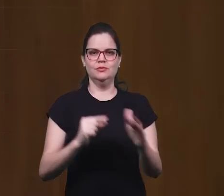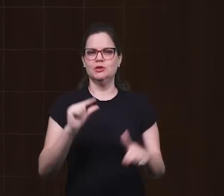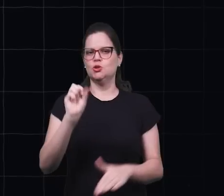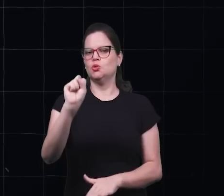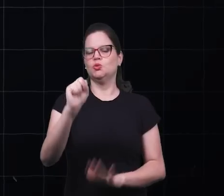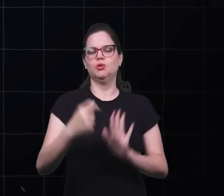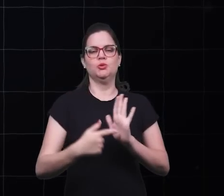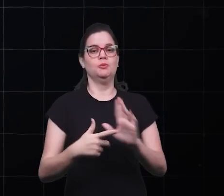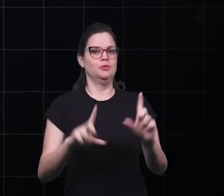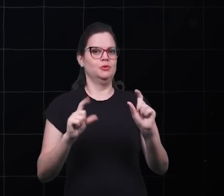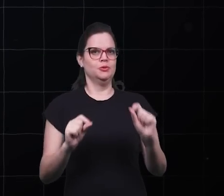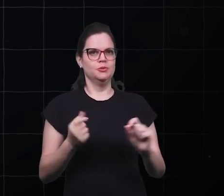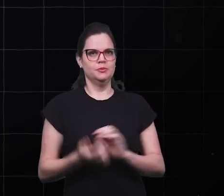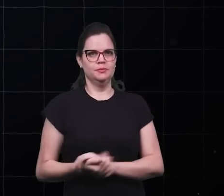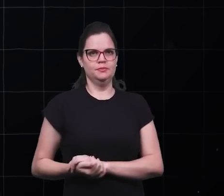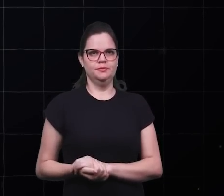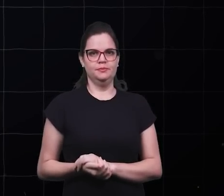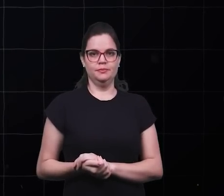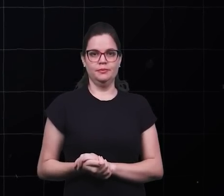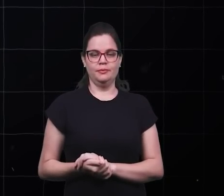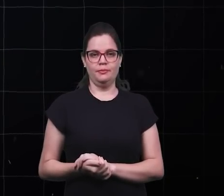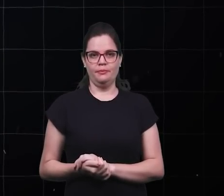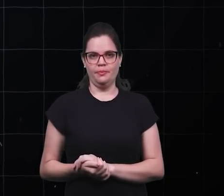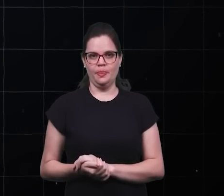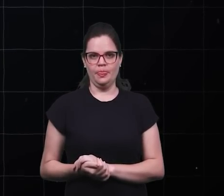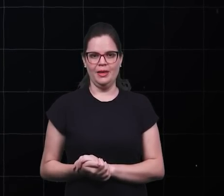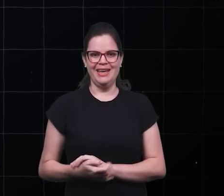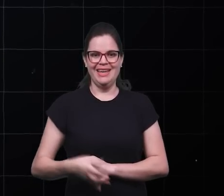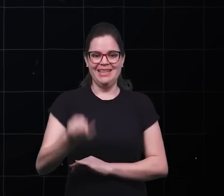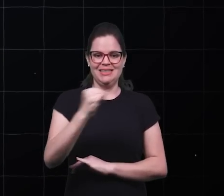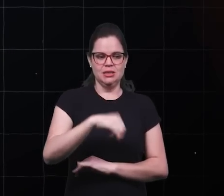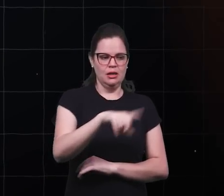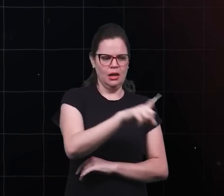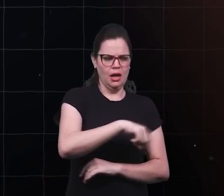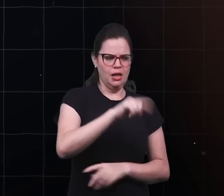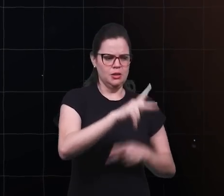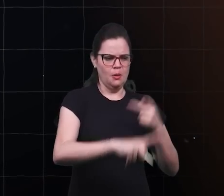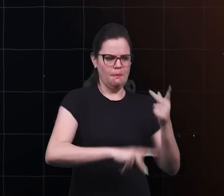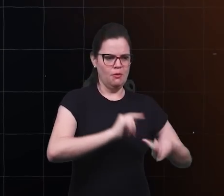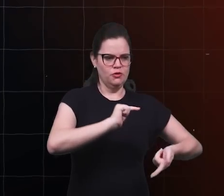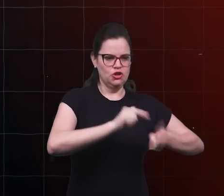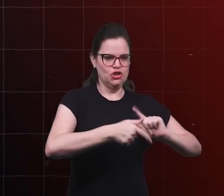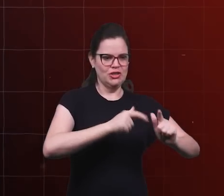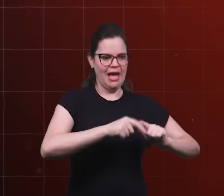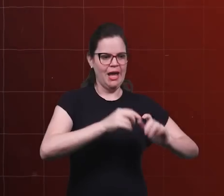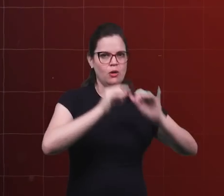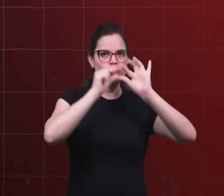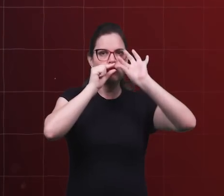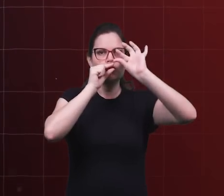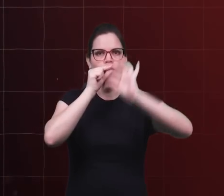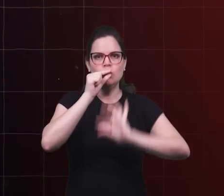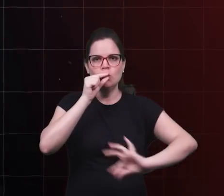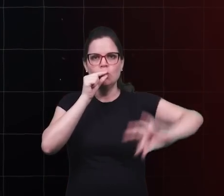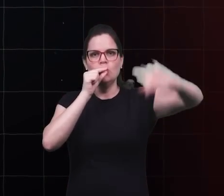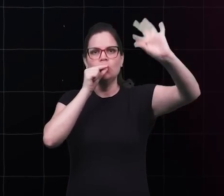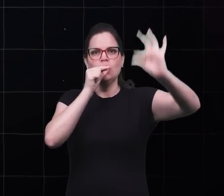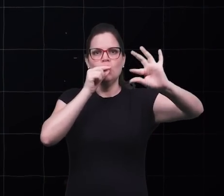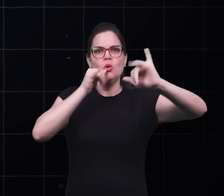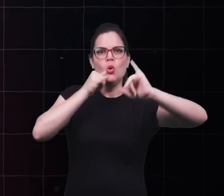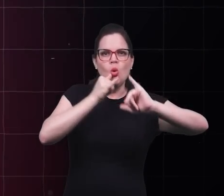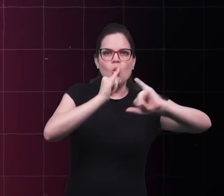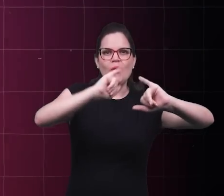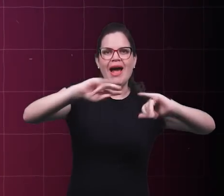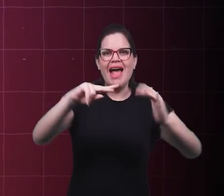diz assim: porque se a trombeta der sonido incerto, quem se preparará para